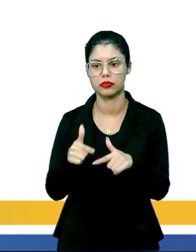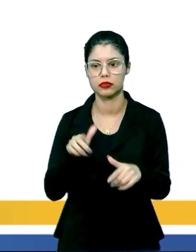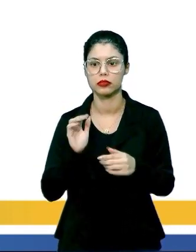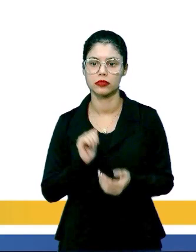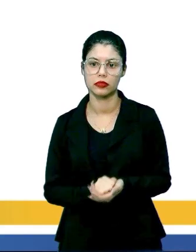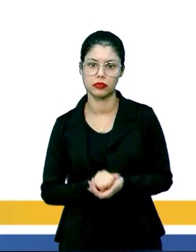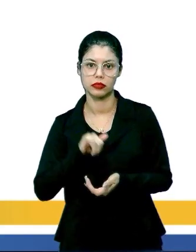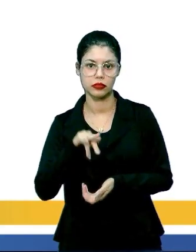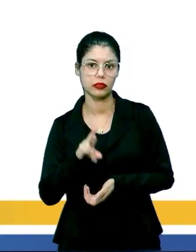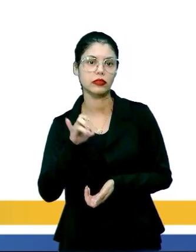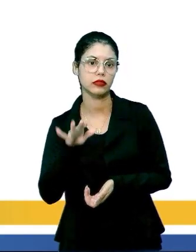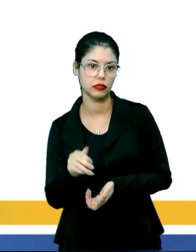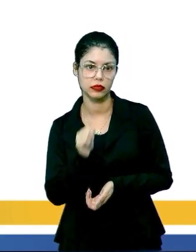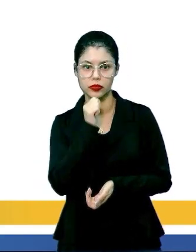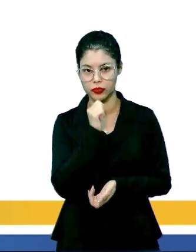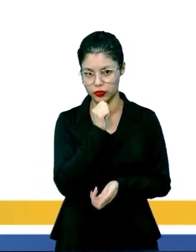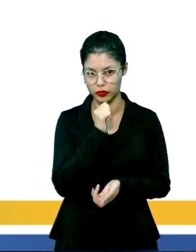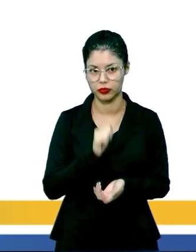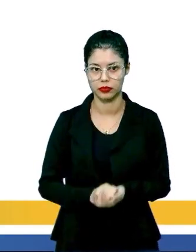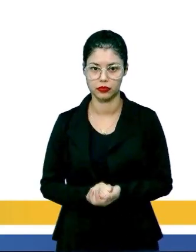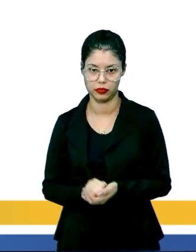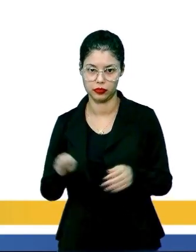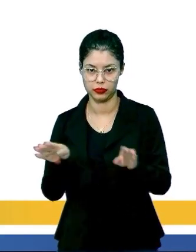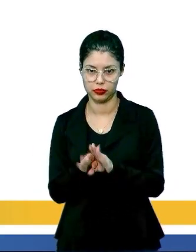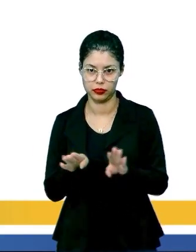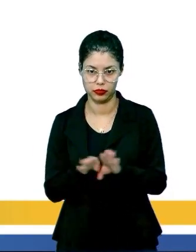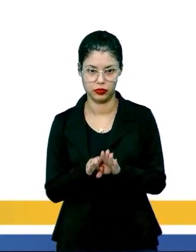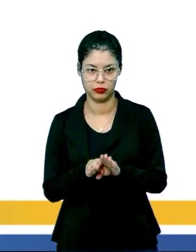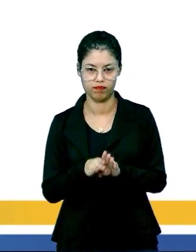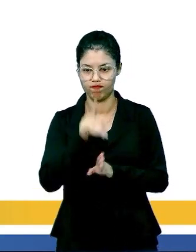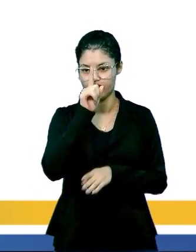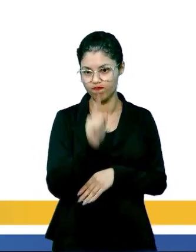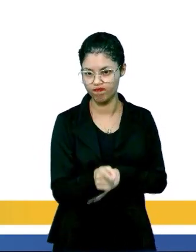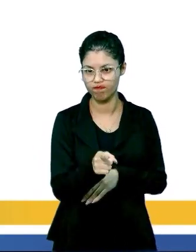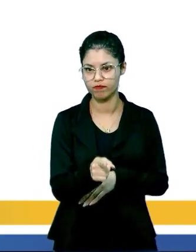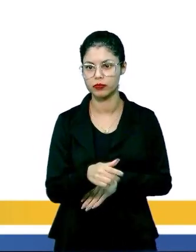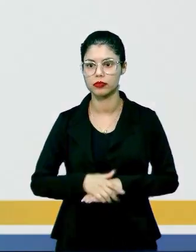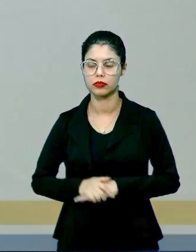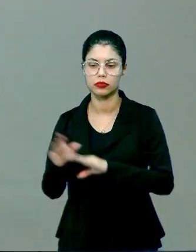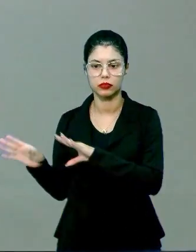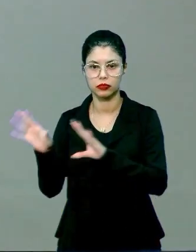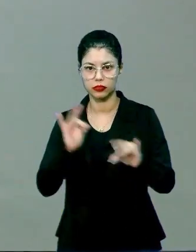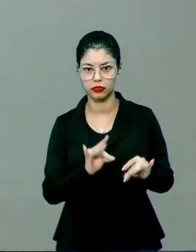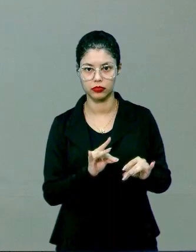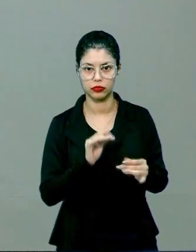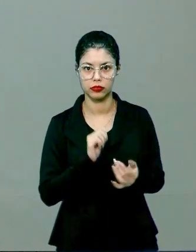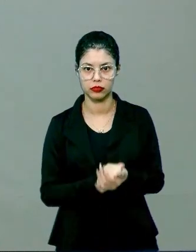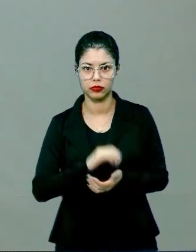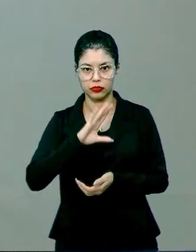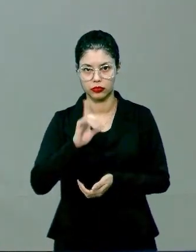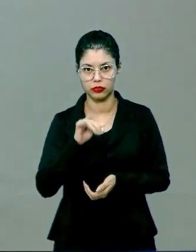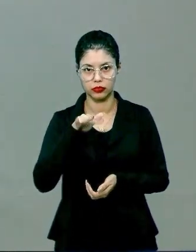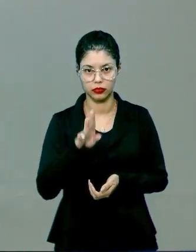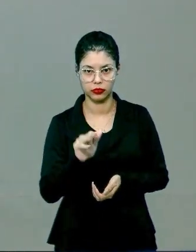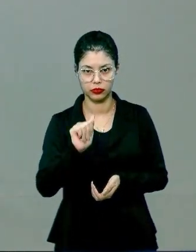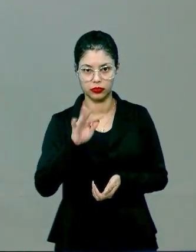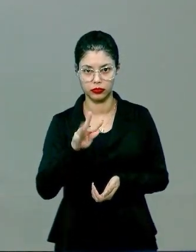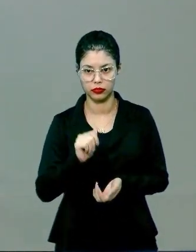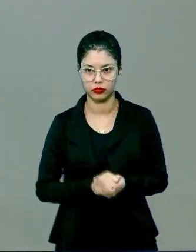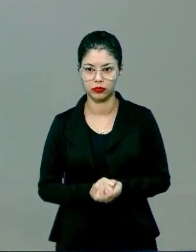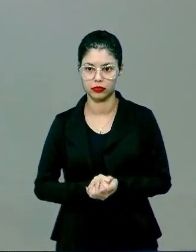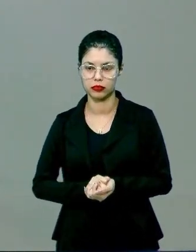eram na marinha, em cargos pequenos. Mas eles eram castigados, né, através de quê? Da chibata, né, quando